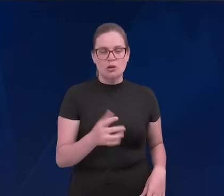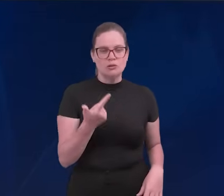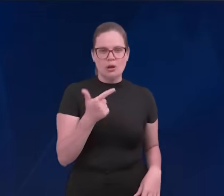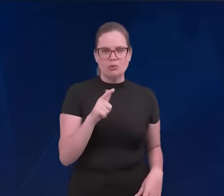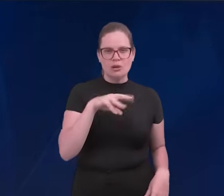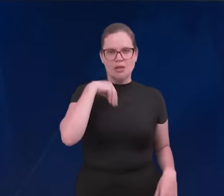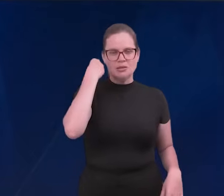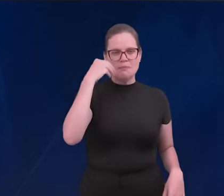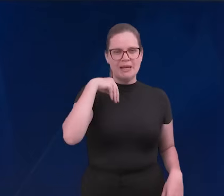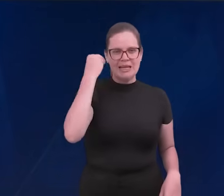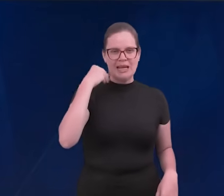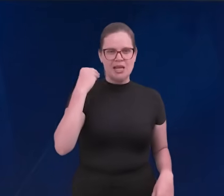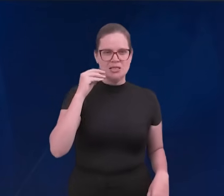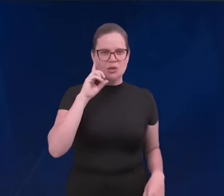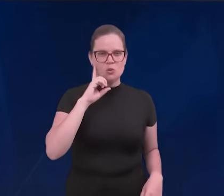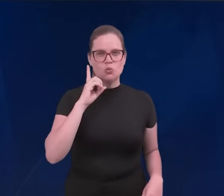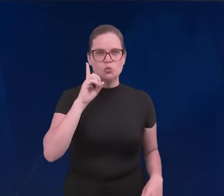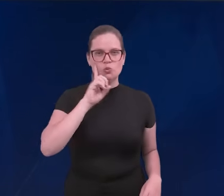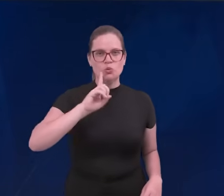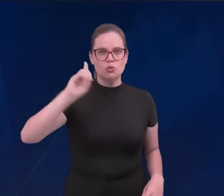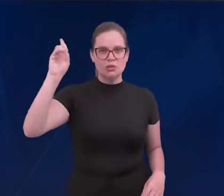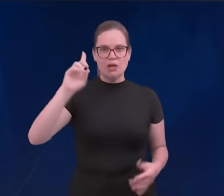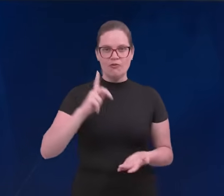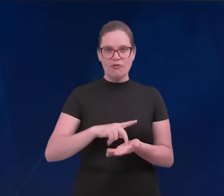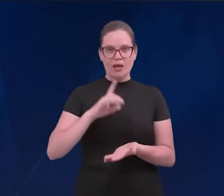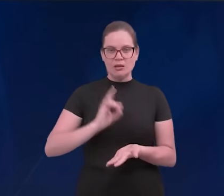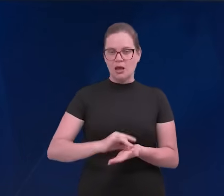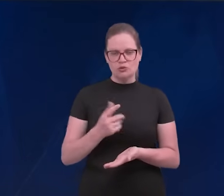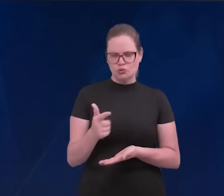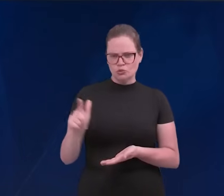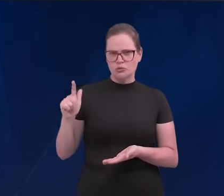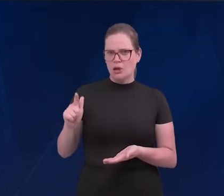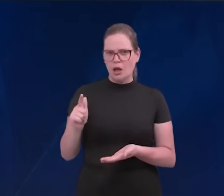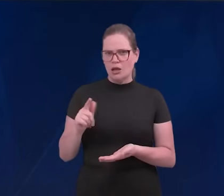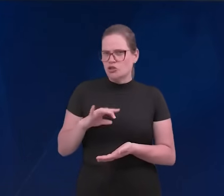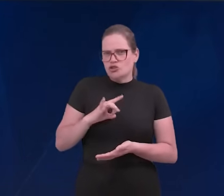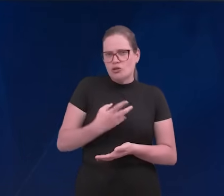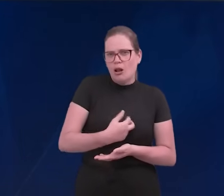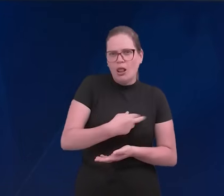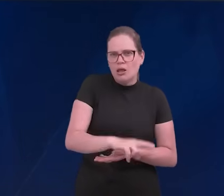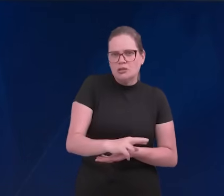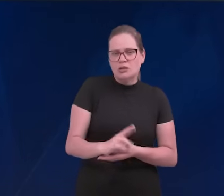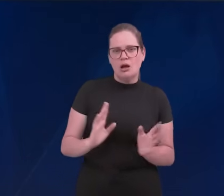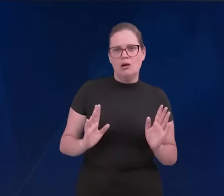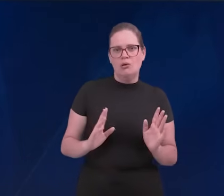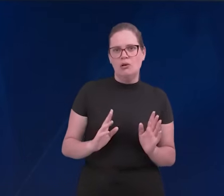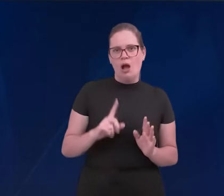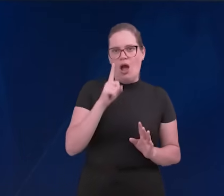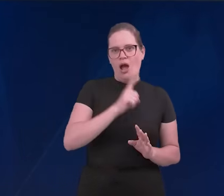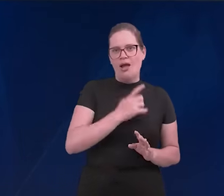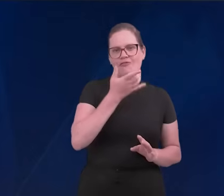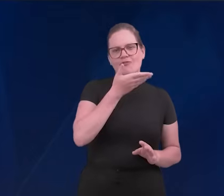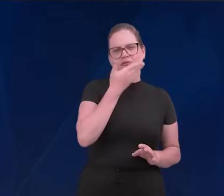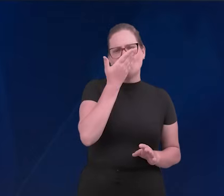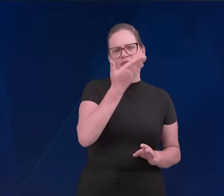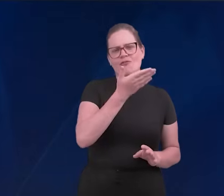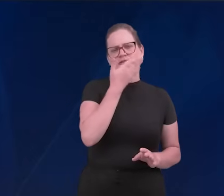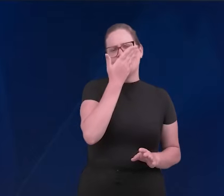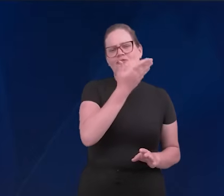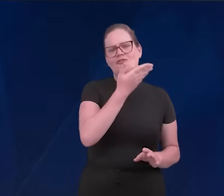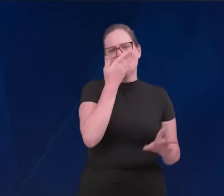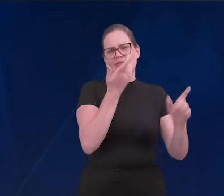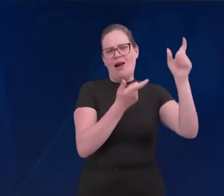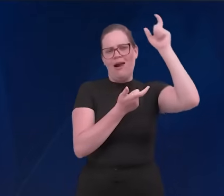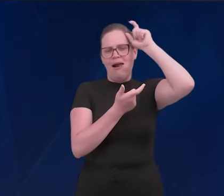sem uma experiência verdadeira com Deus, certamente torna-se presa fácil daqueles